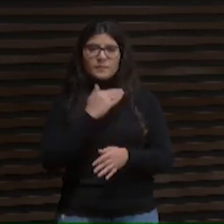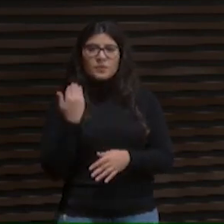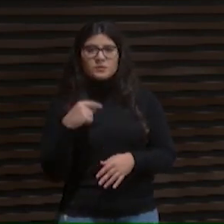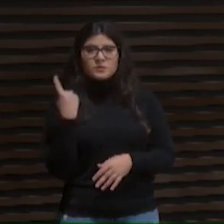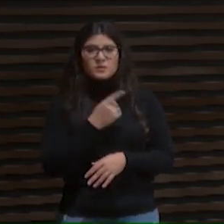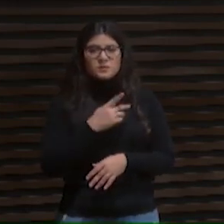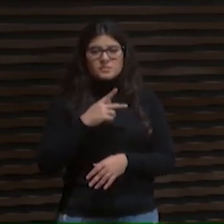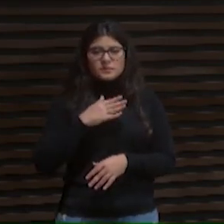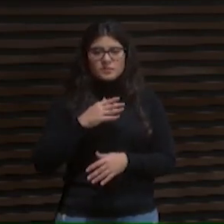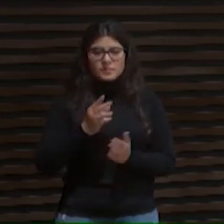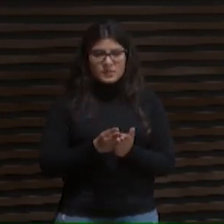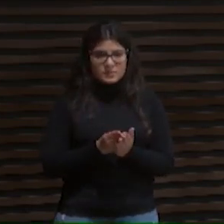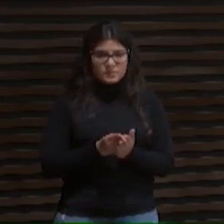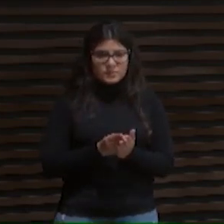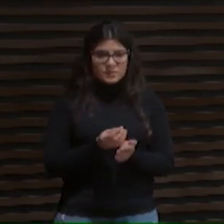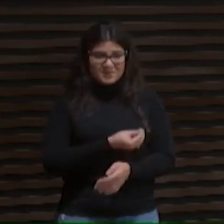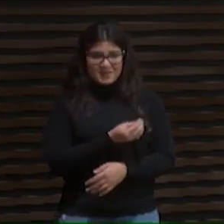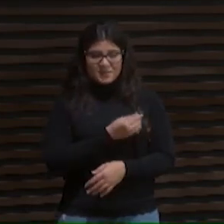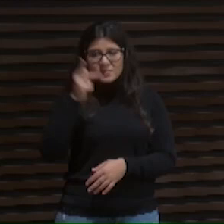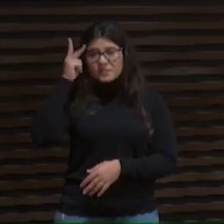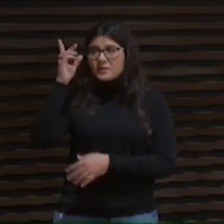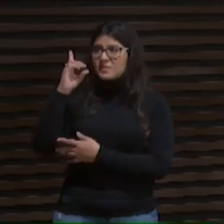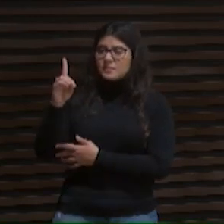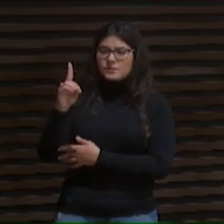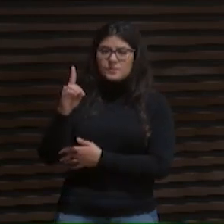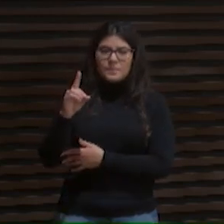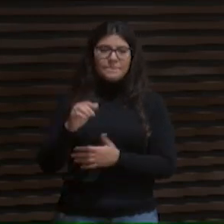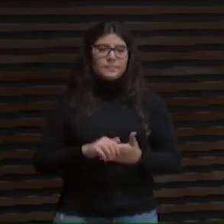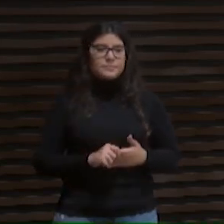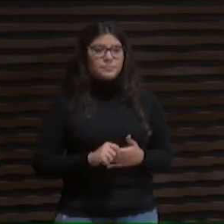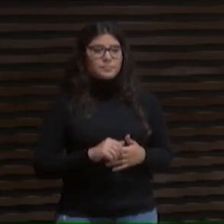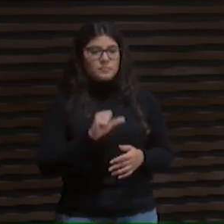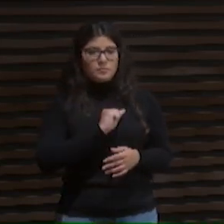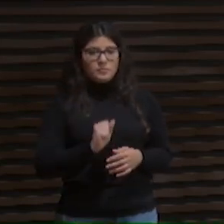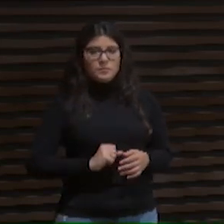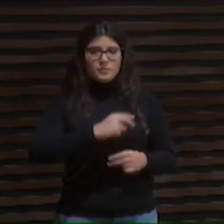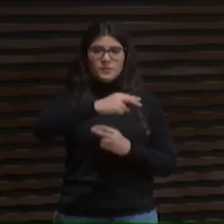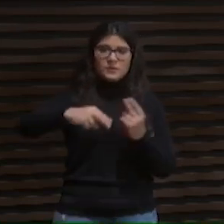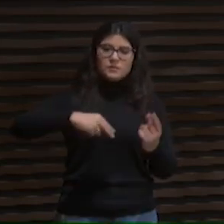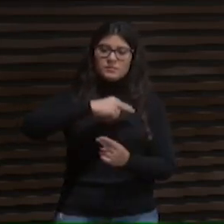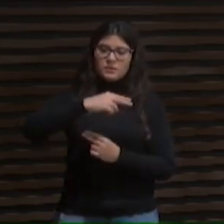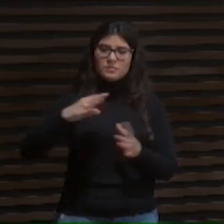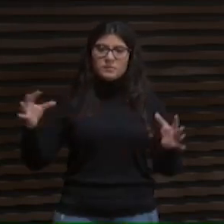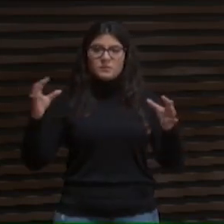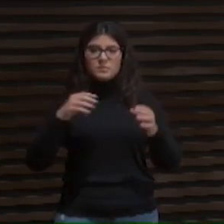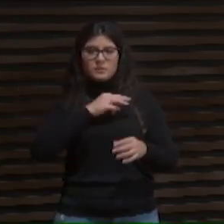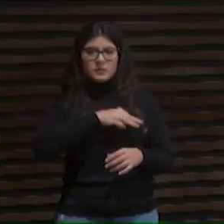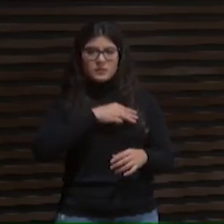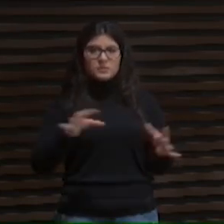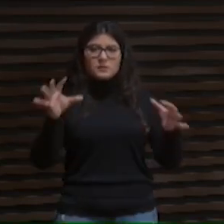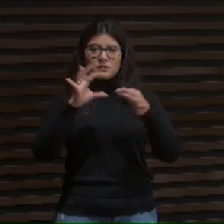para Deus, uma vez cientes da incumbência do sacerdócio universal em favor do ministério da reconciliação, para